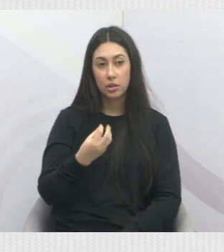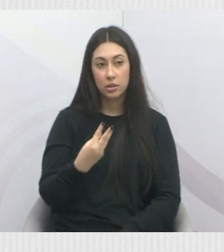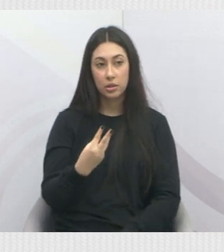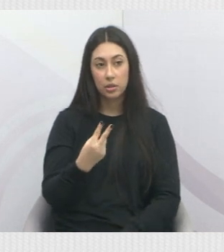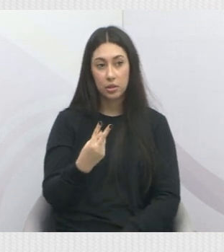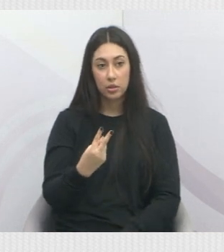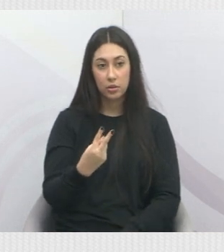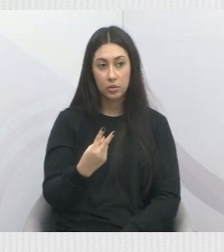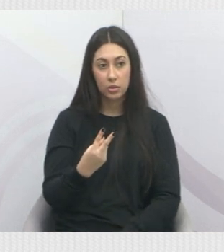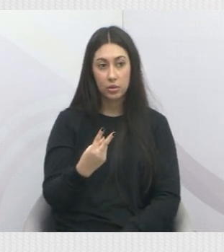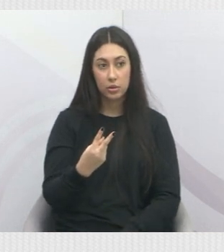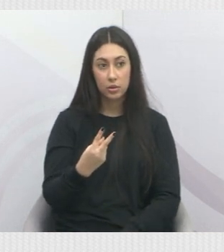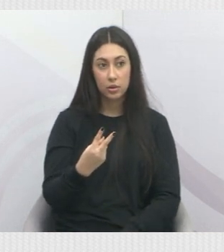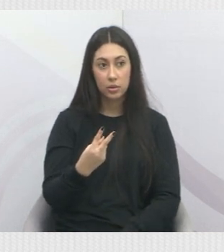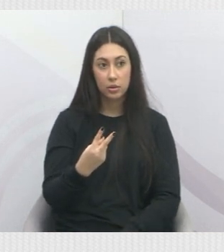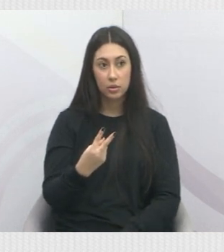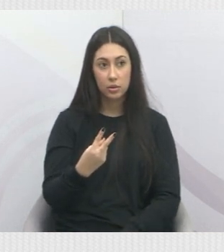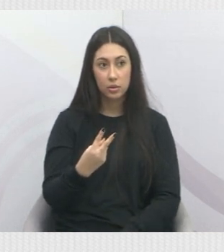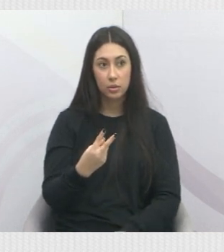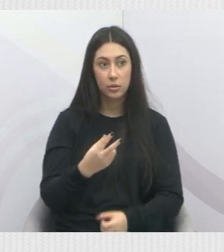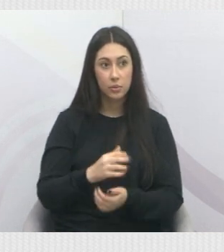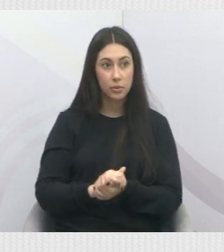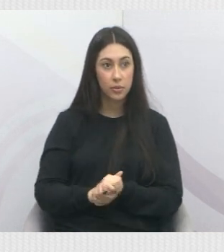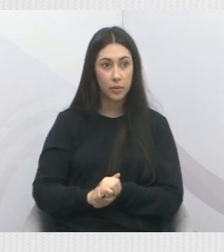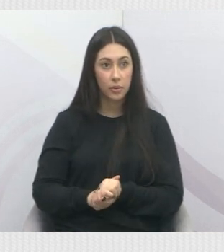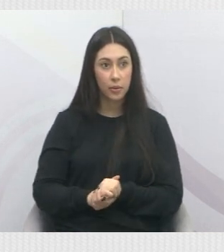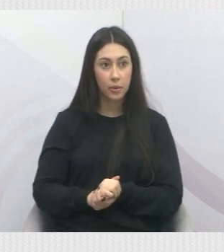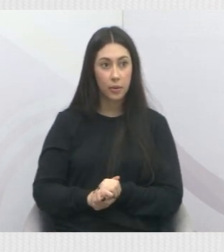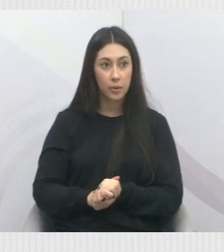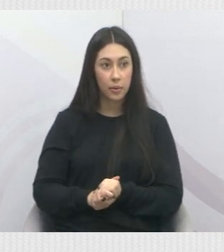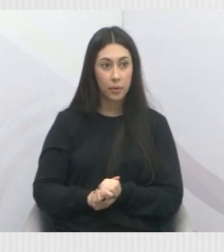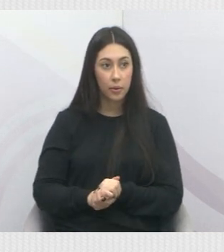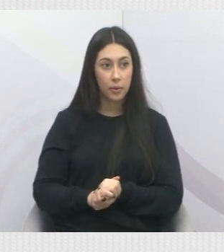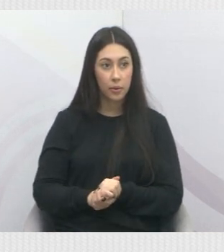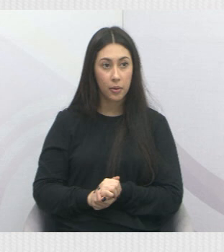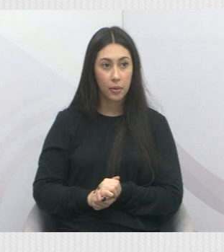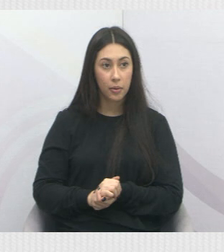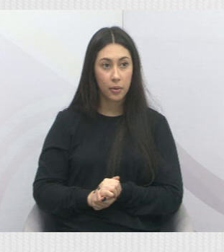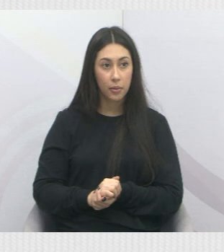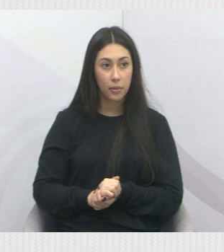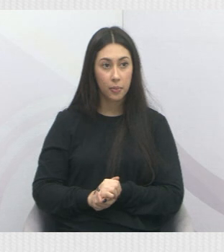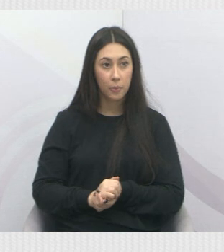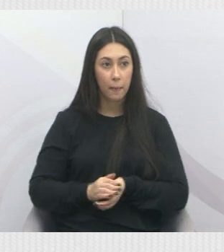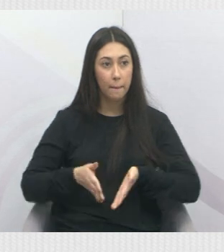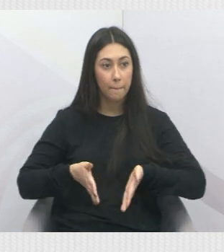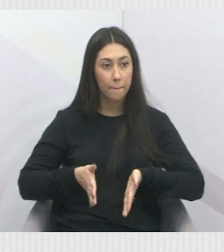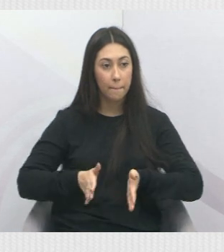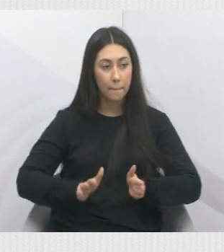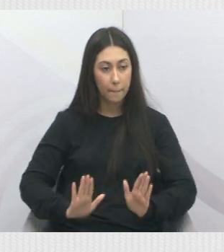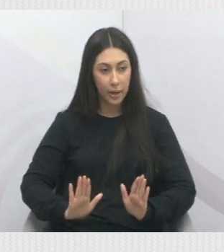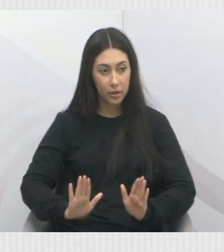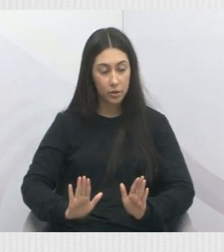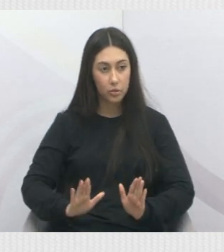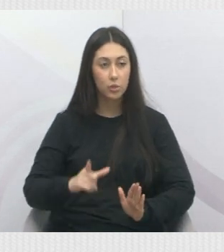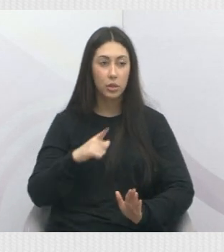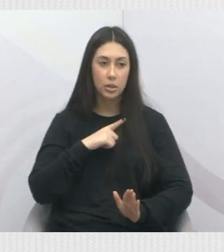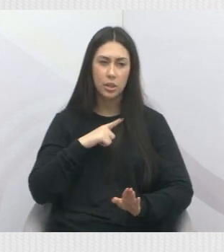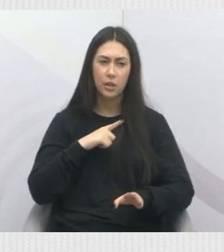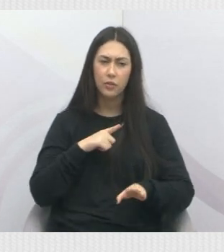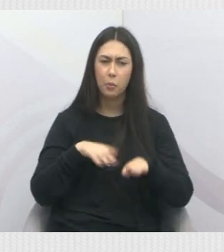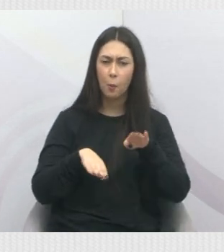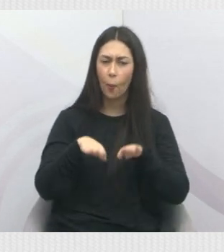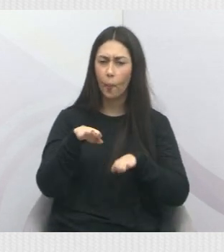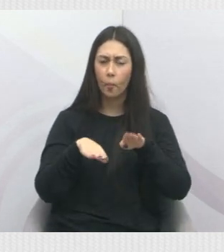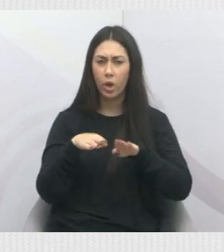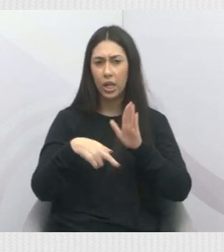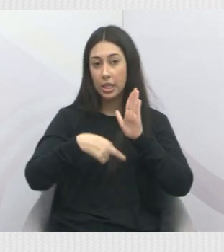632 partos, sendo que, neste quadrimestre, tivemos um equilíbrio entre o parto vaginal e o parto